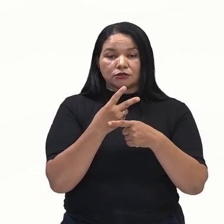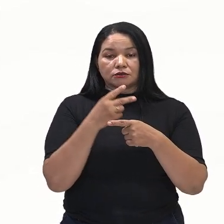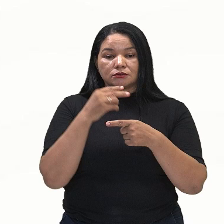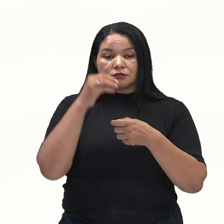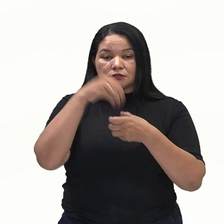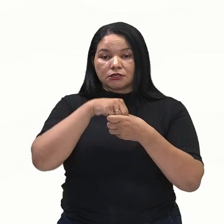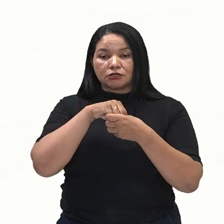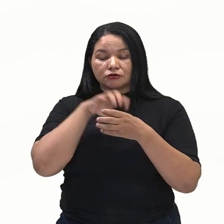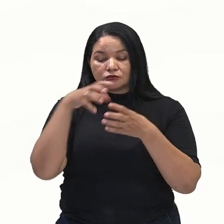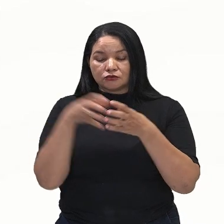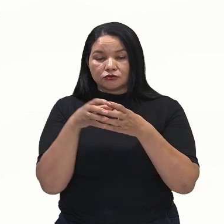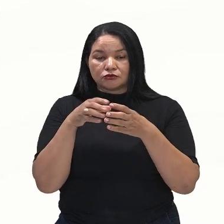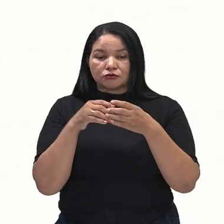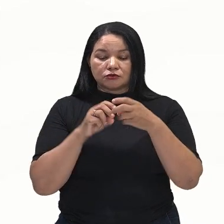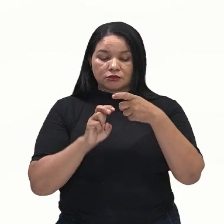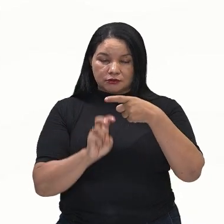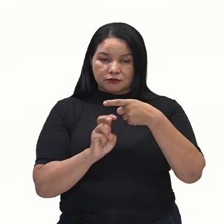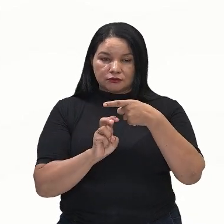5, beleza?